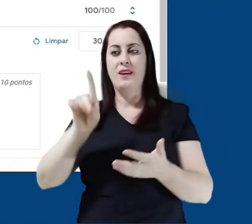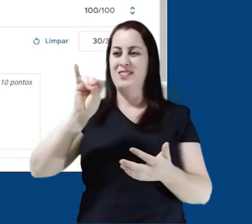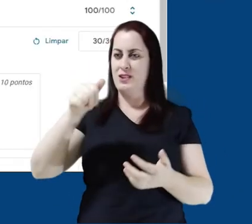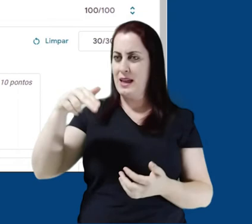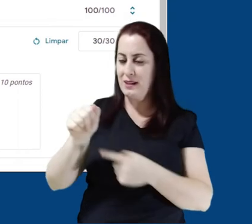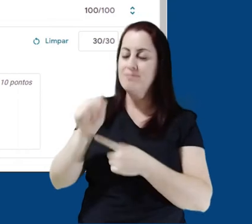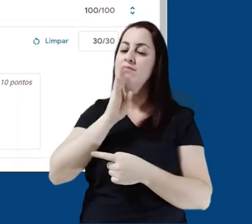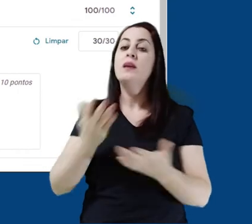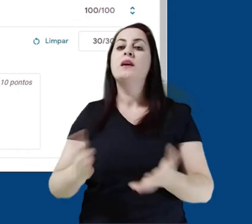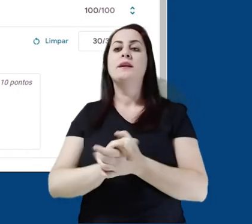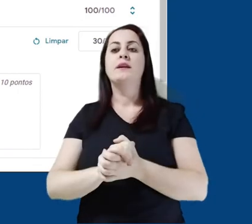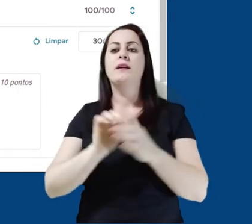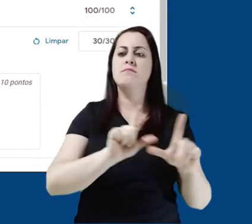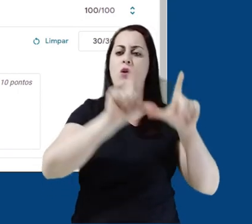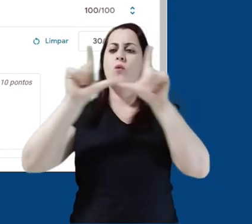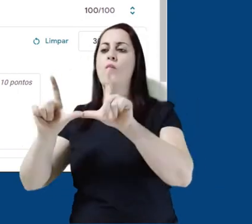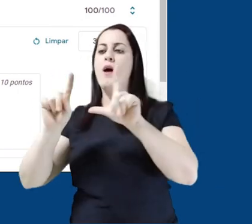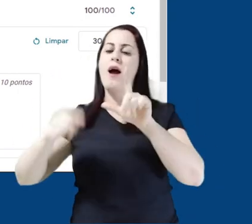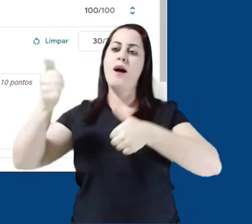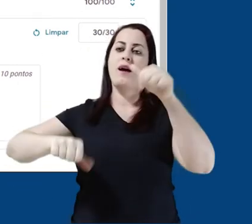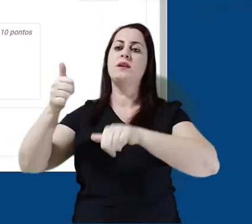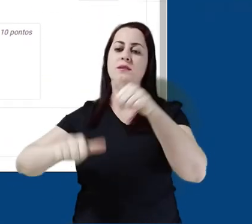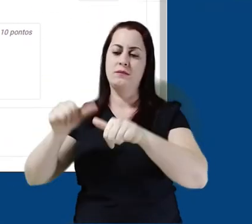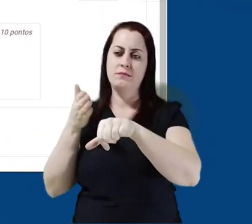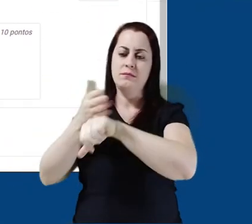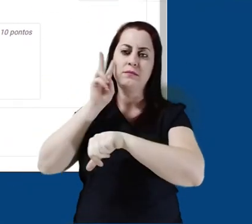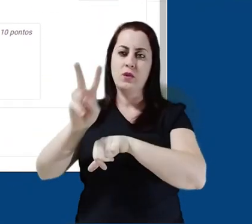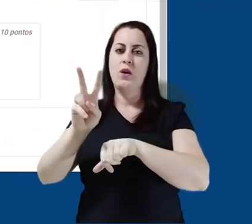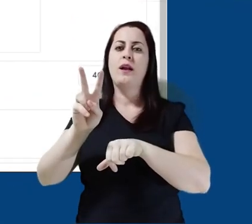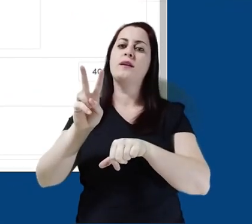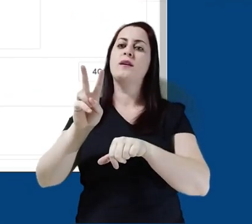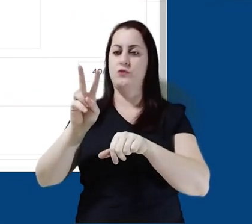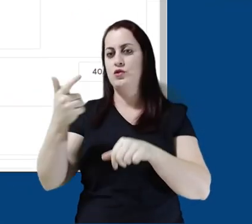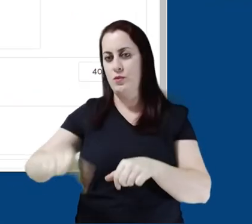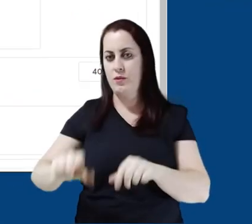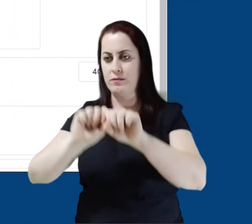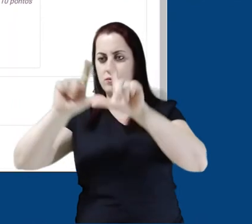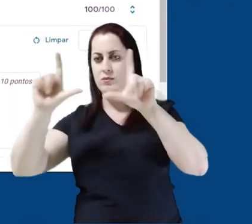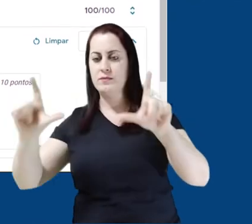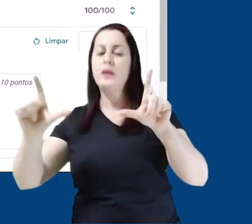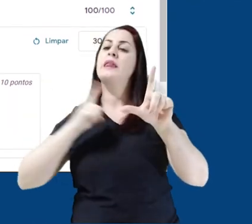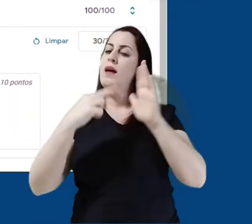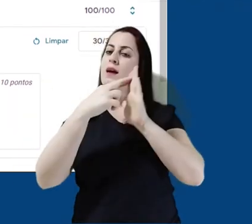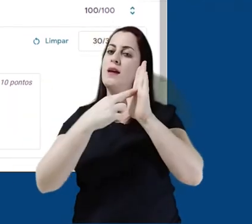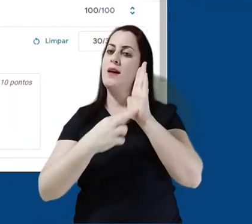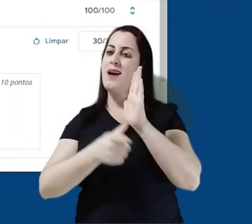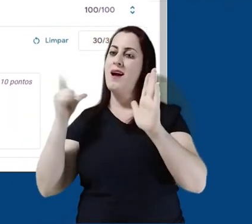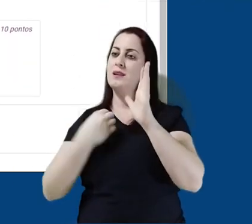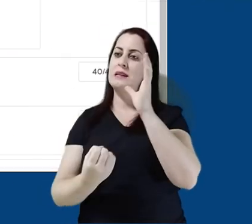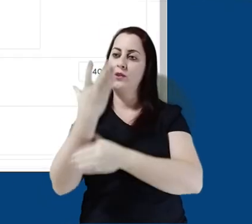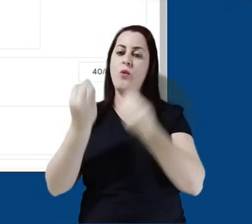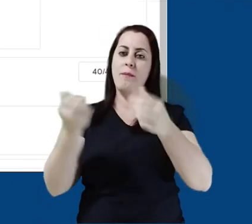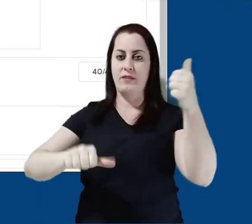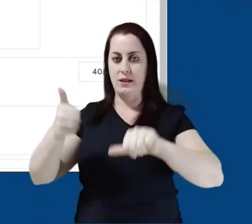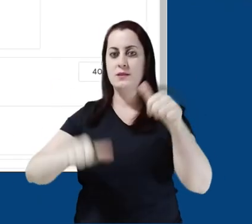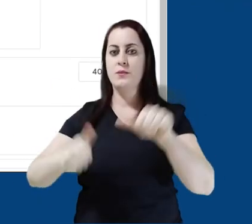fez em Vida atividade no meu caso de Ana e seremos levados para a área de avaliação e podemos acessar o arquivo novamente e logo abaixo